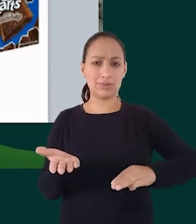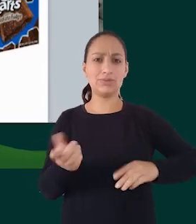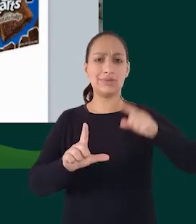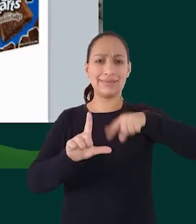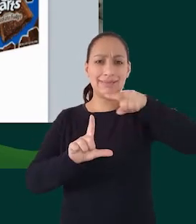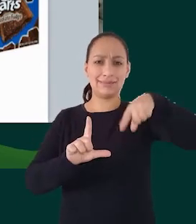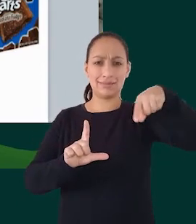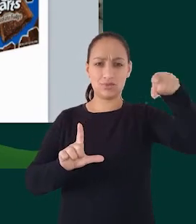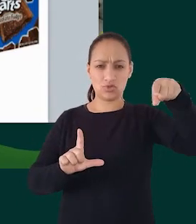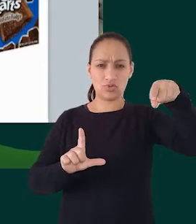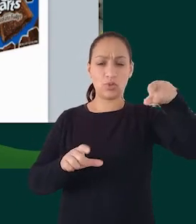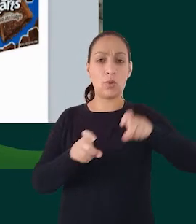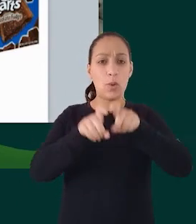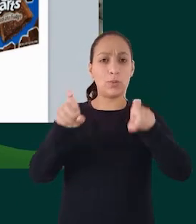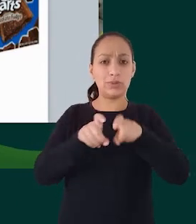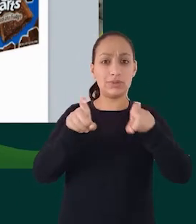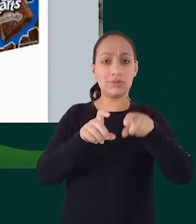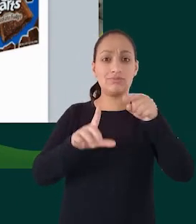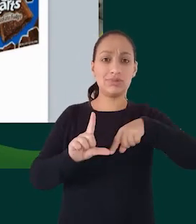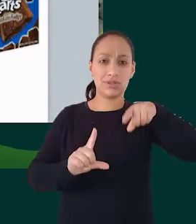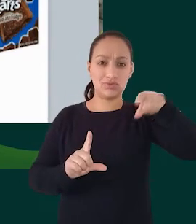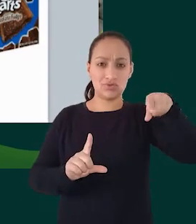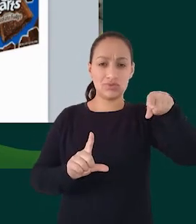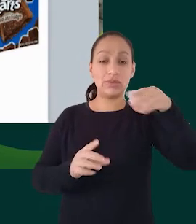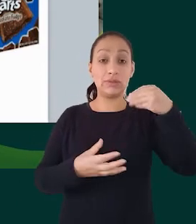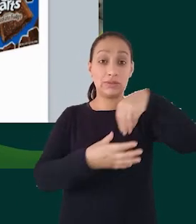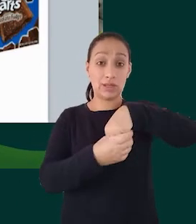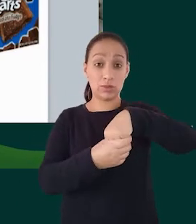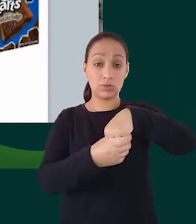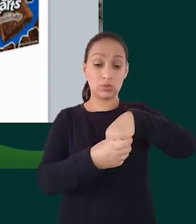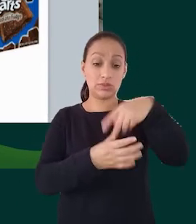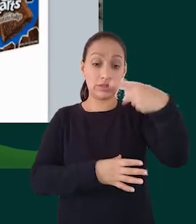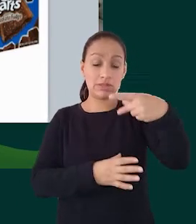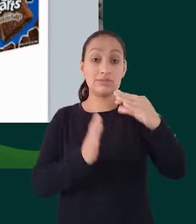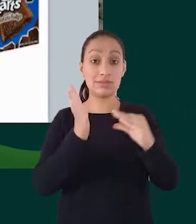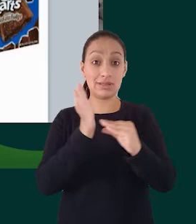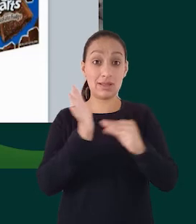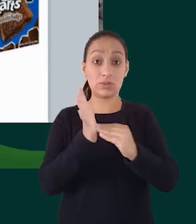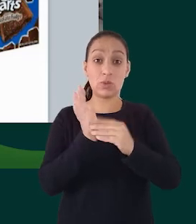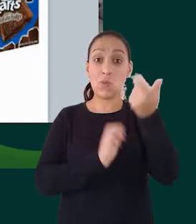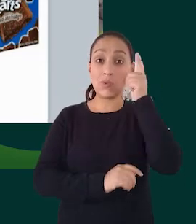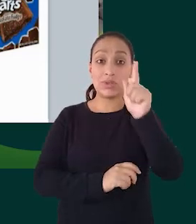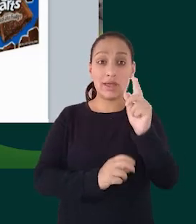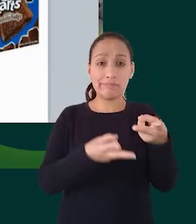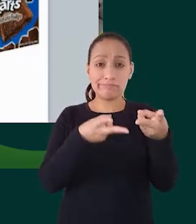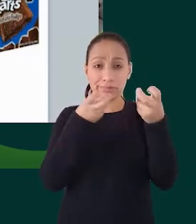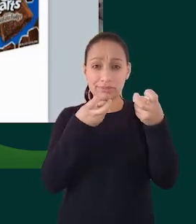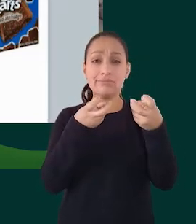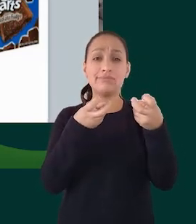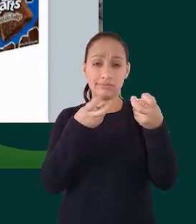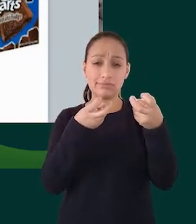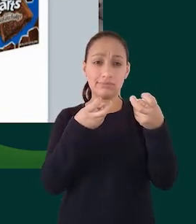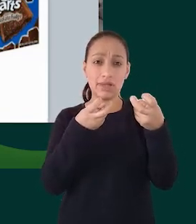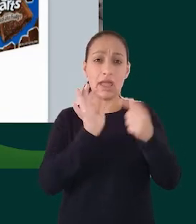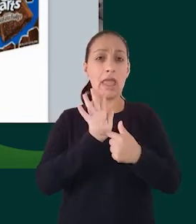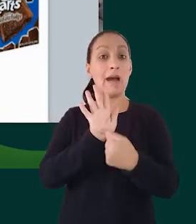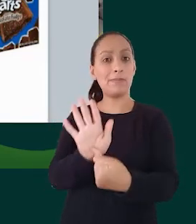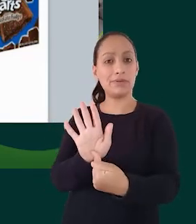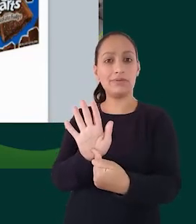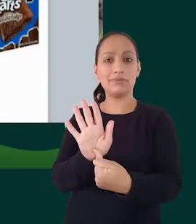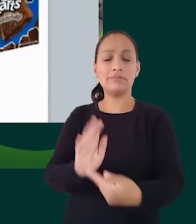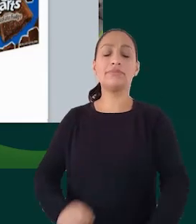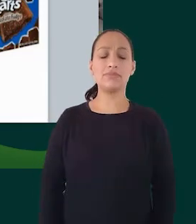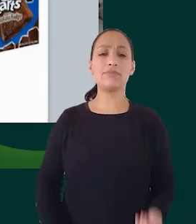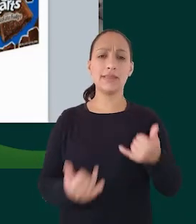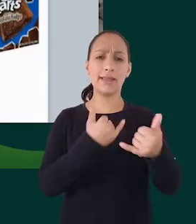estatísticas, dentro dos dados, consegue inferir, consegue apresentar, certo?